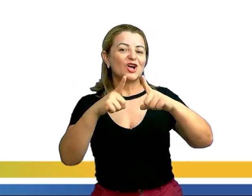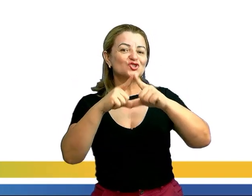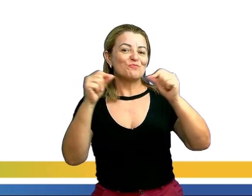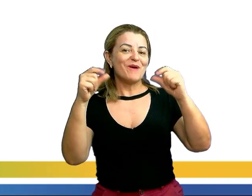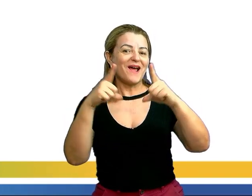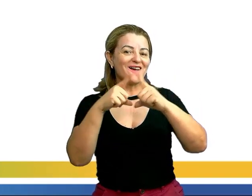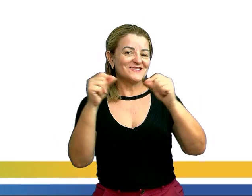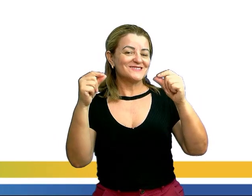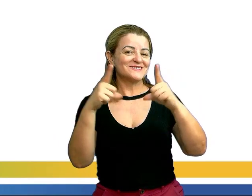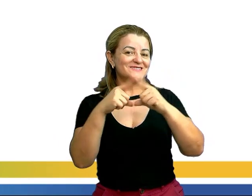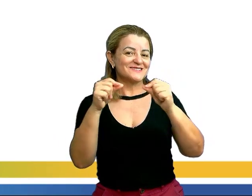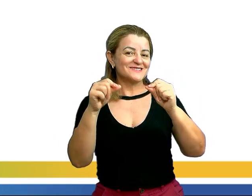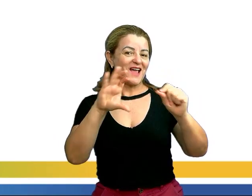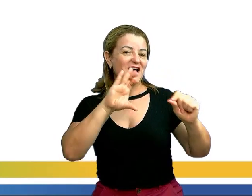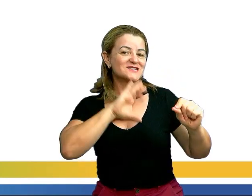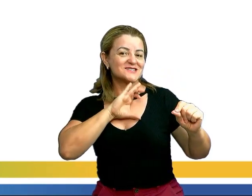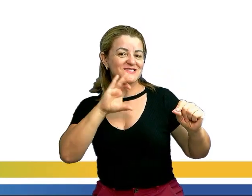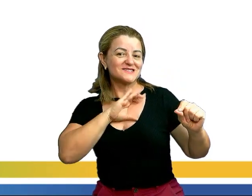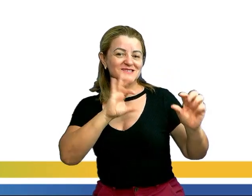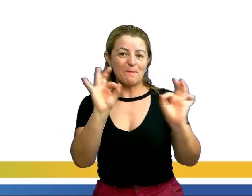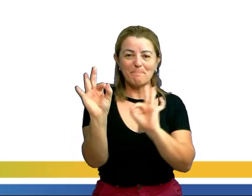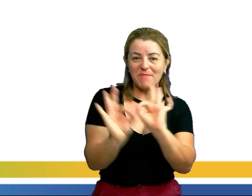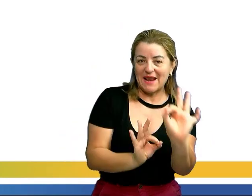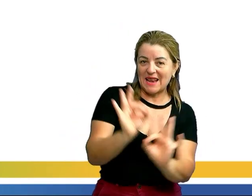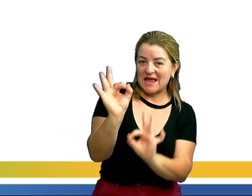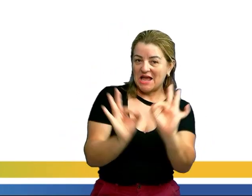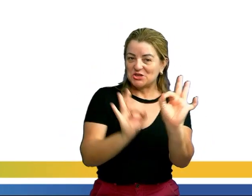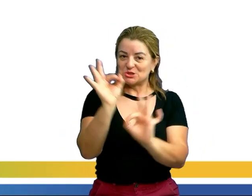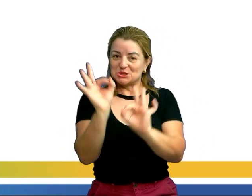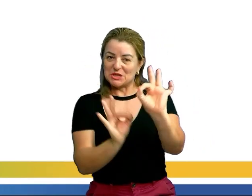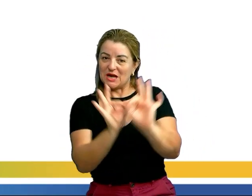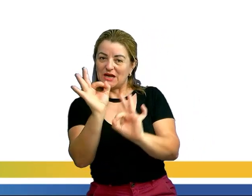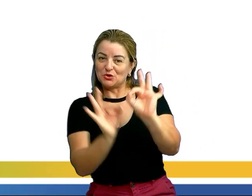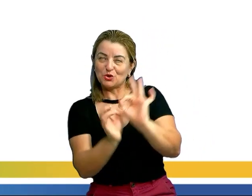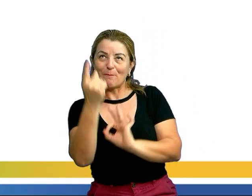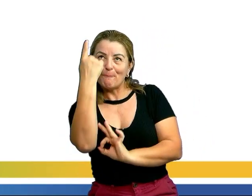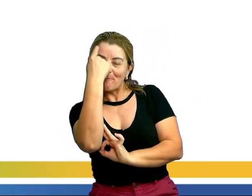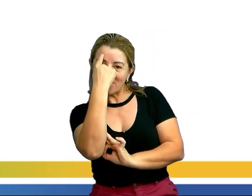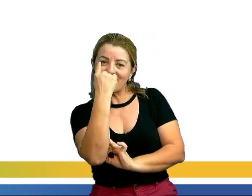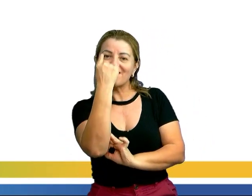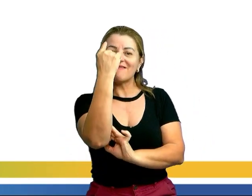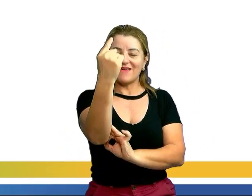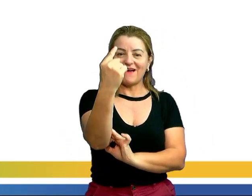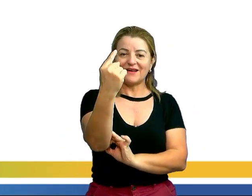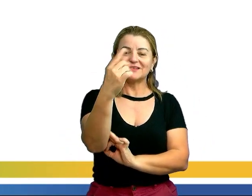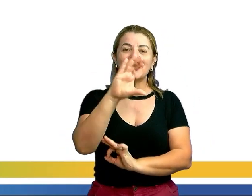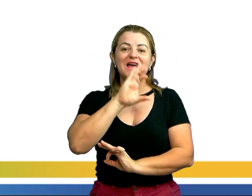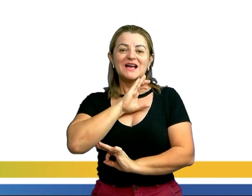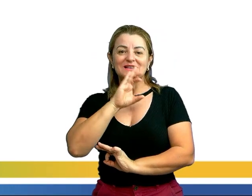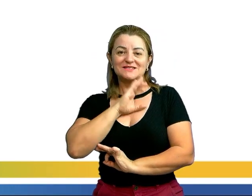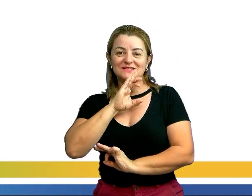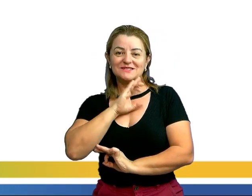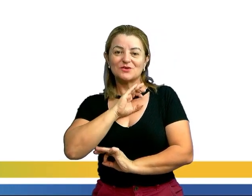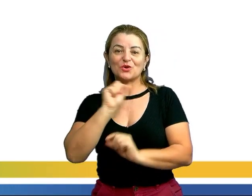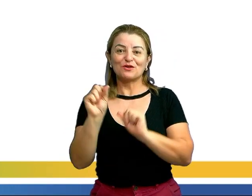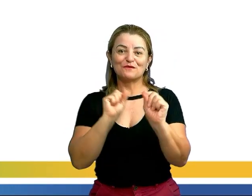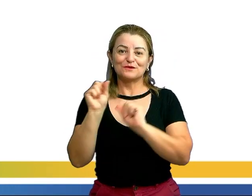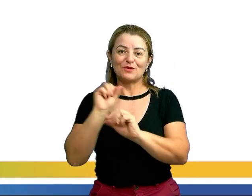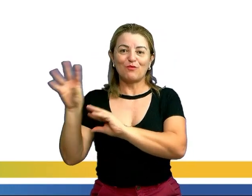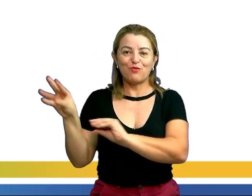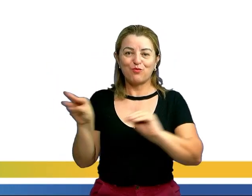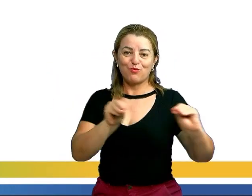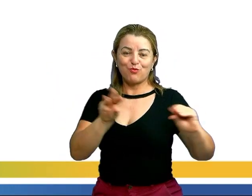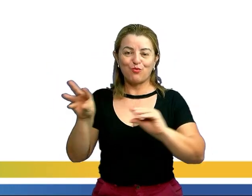a cidade toda planejada, toda projetada, né, a cidade que ia trazer a modernização